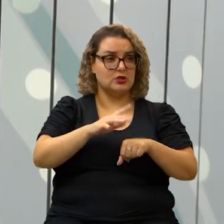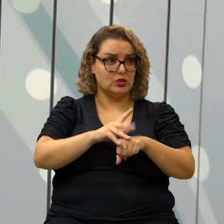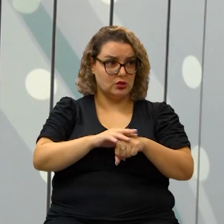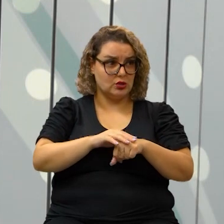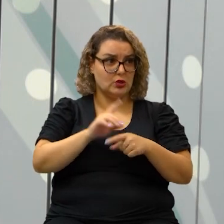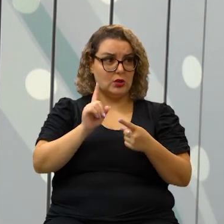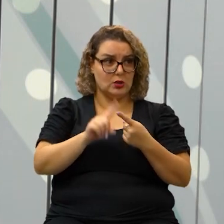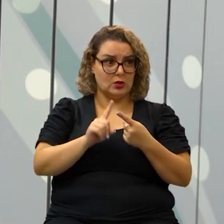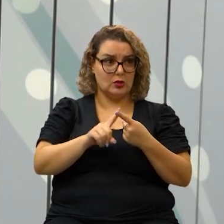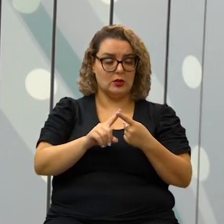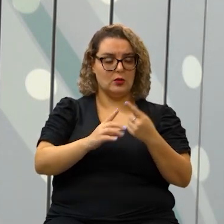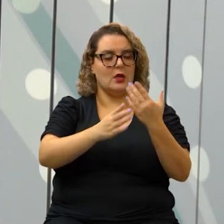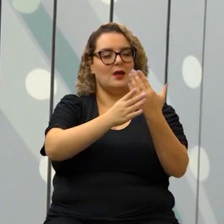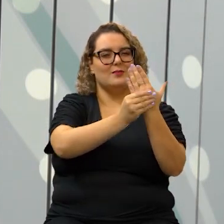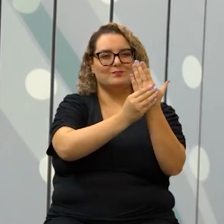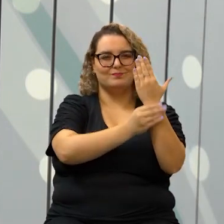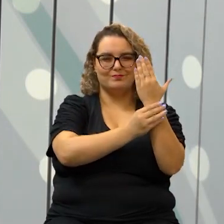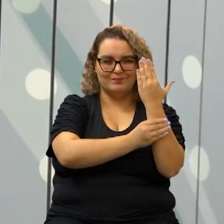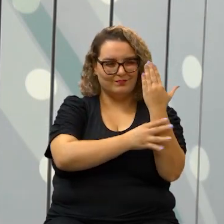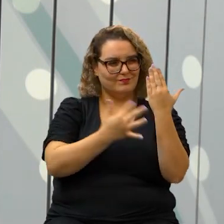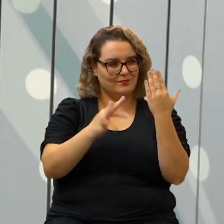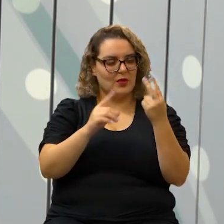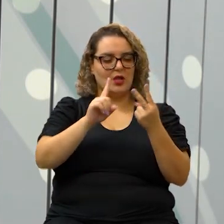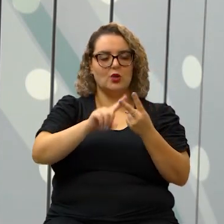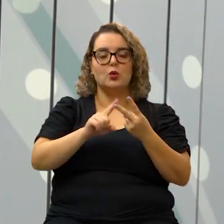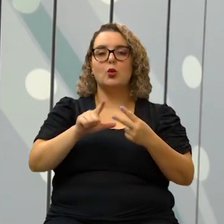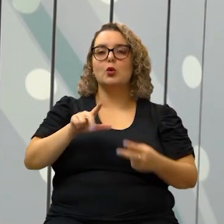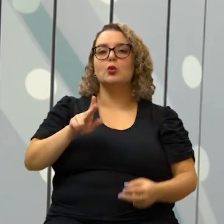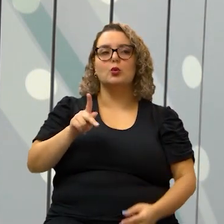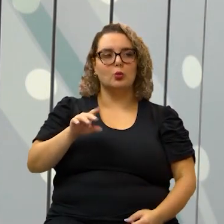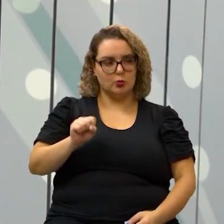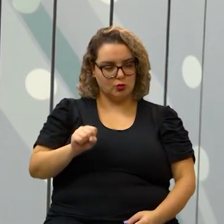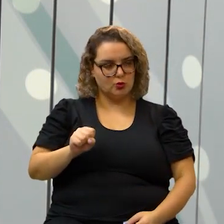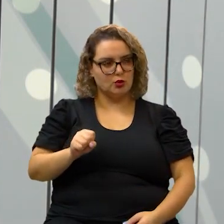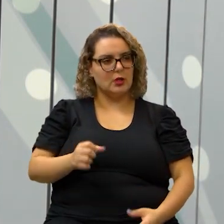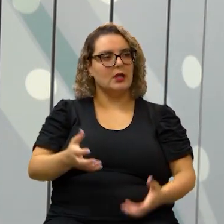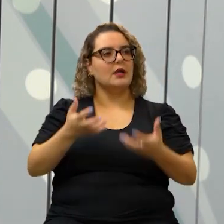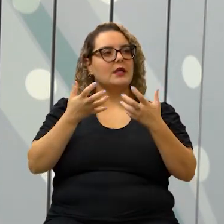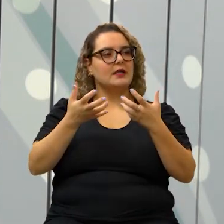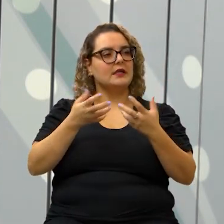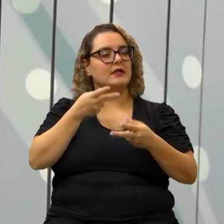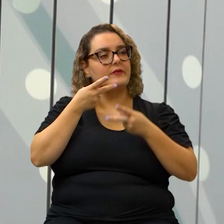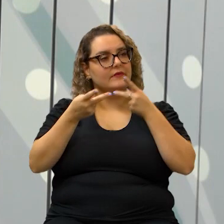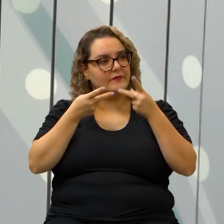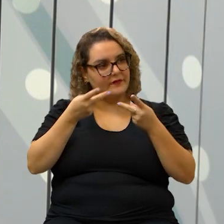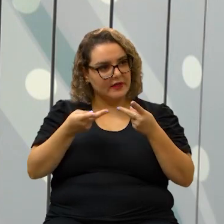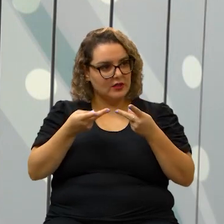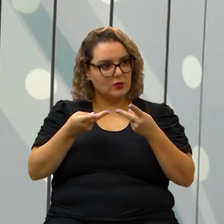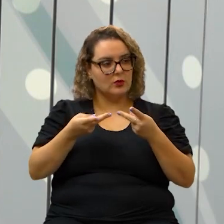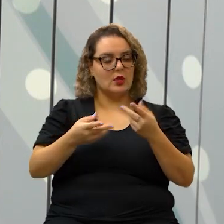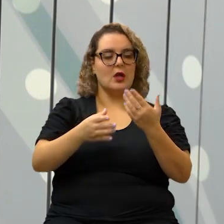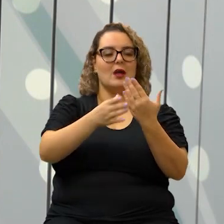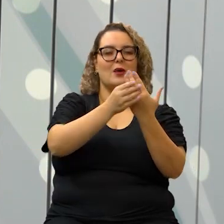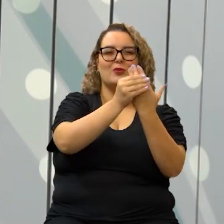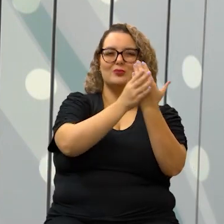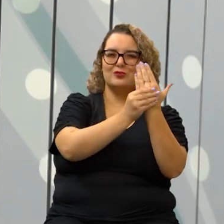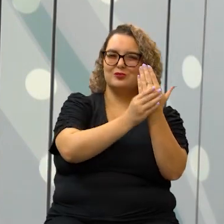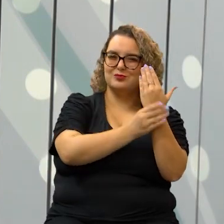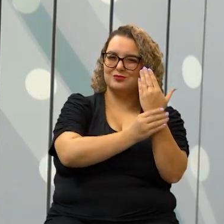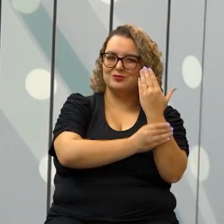duas doenças, né? A fibromialgia e o lúpus. Eu queria que você começasse falando, então, sobre